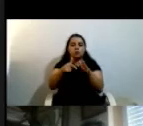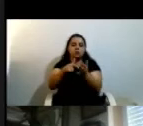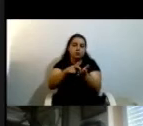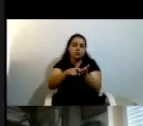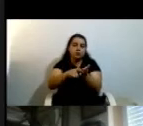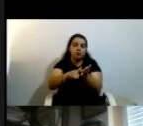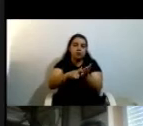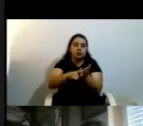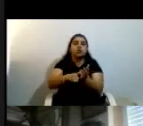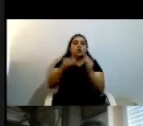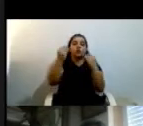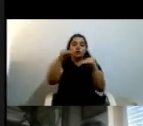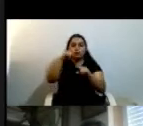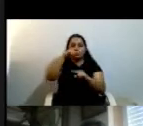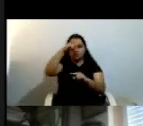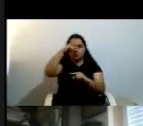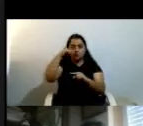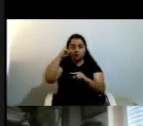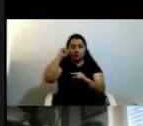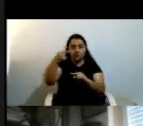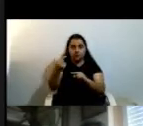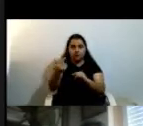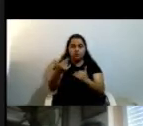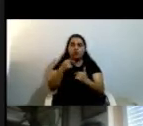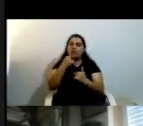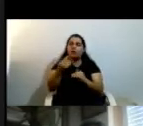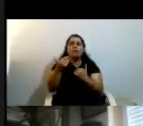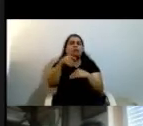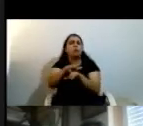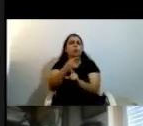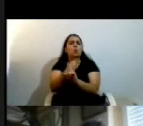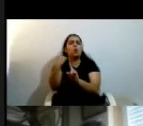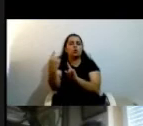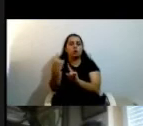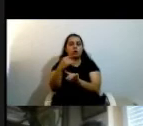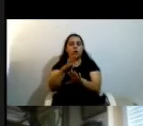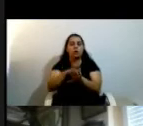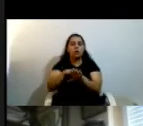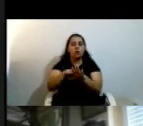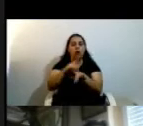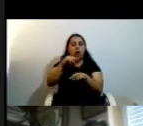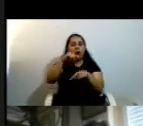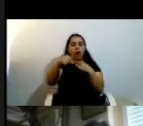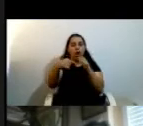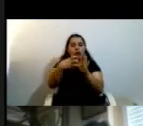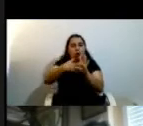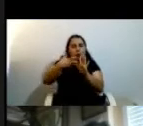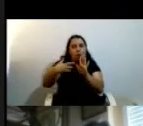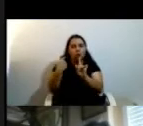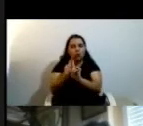na escola. E eu digo integração porque existe aqui uma série de complexidades ou de formas de